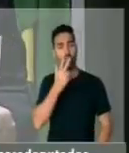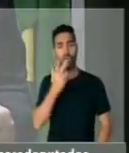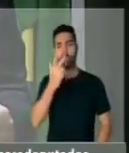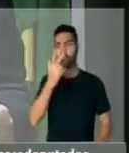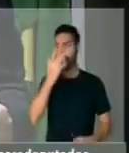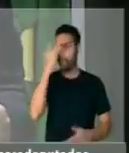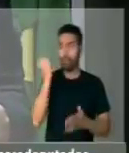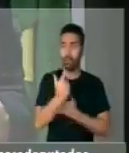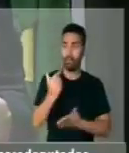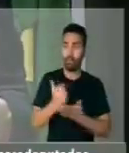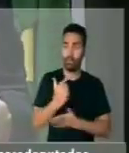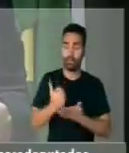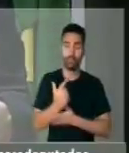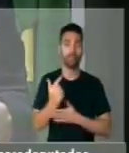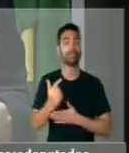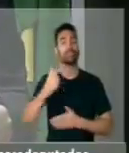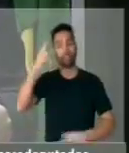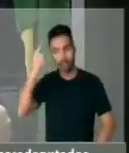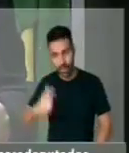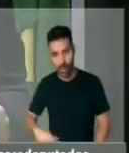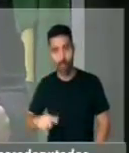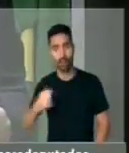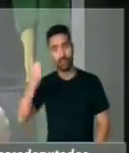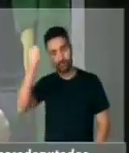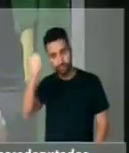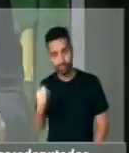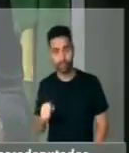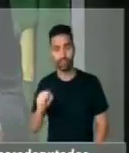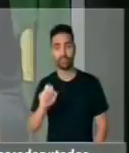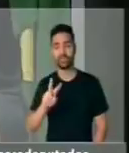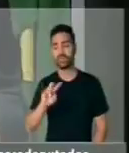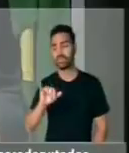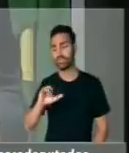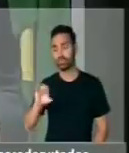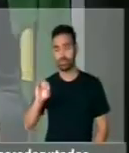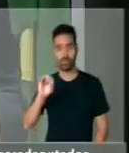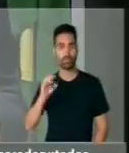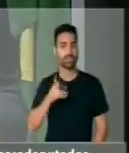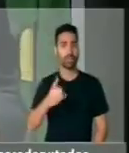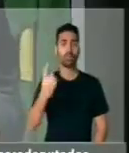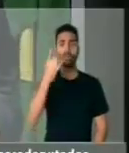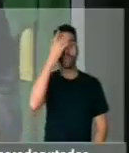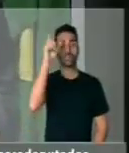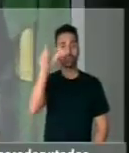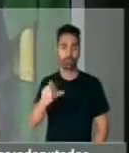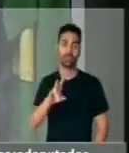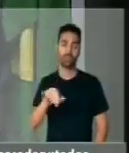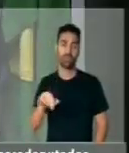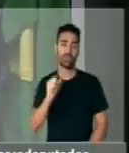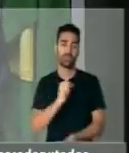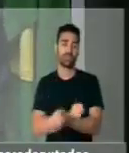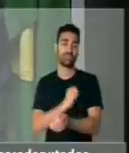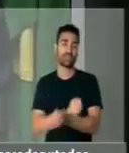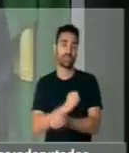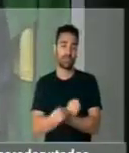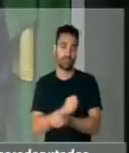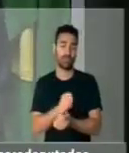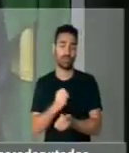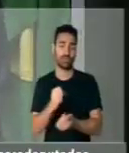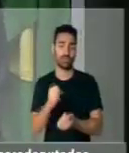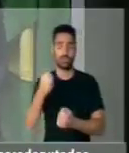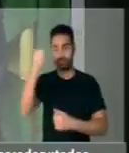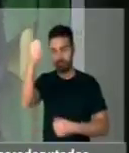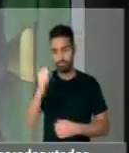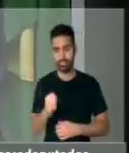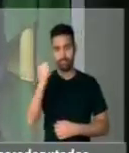consumismo, provavelmente, estatisticamente, terão um membro da sua família que vai se viciar em droga, em